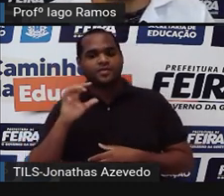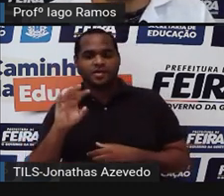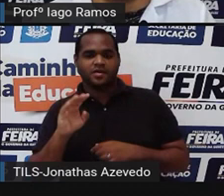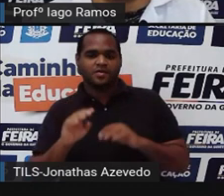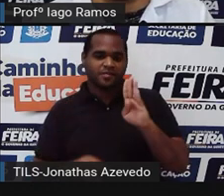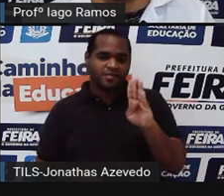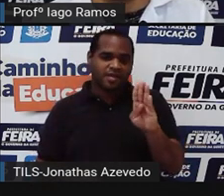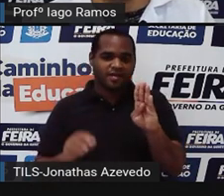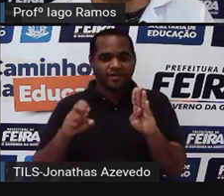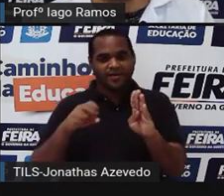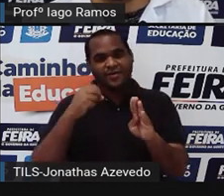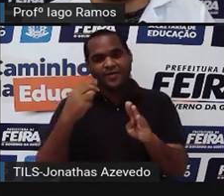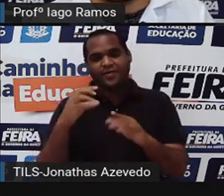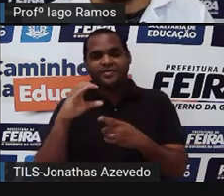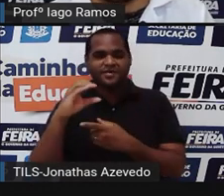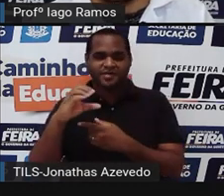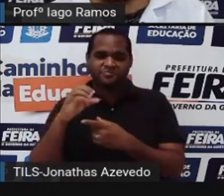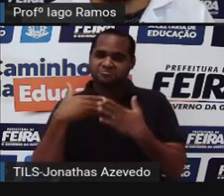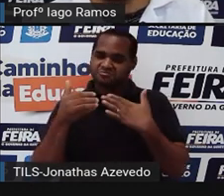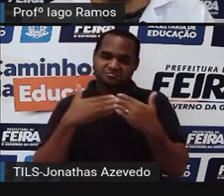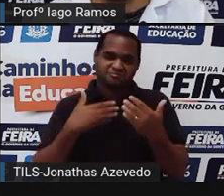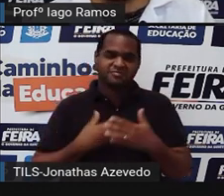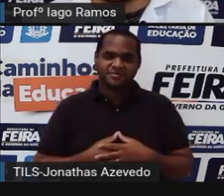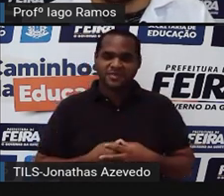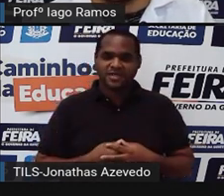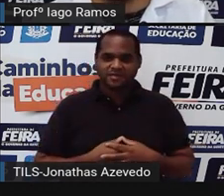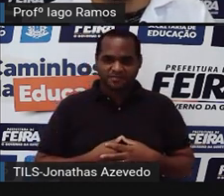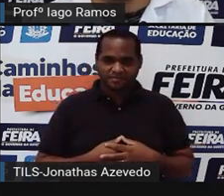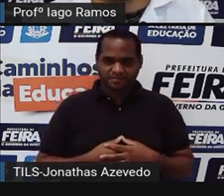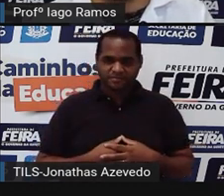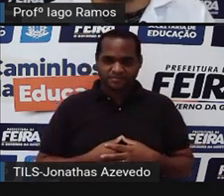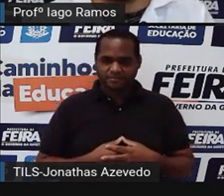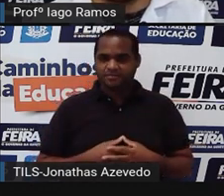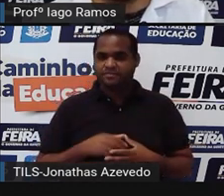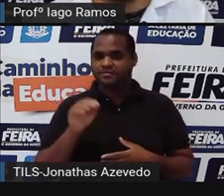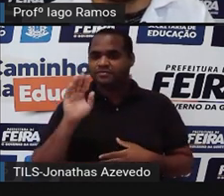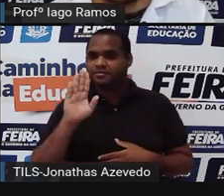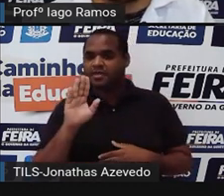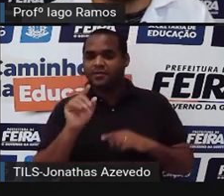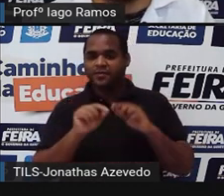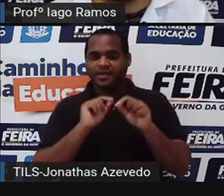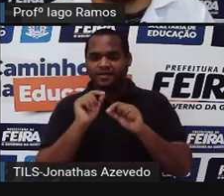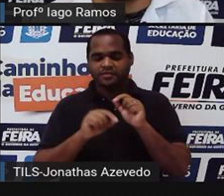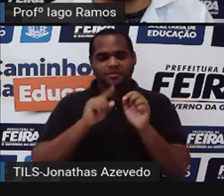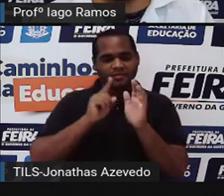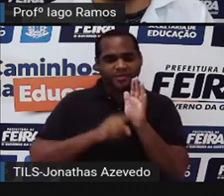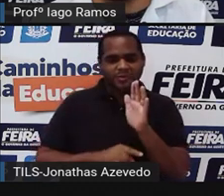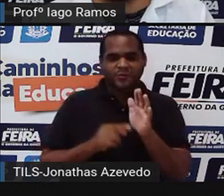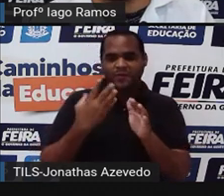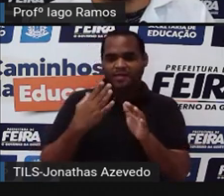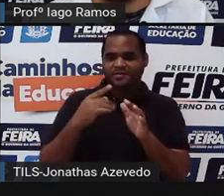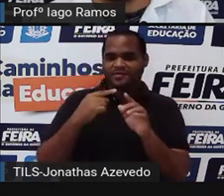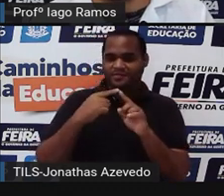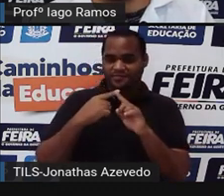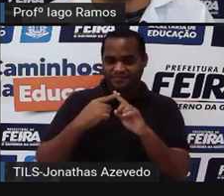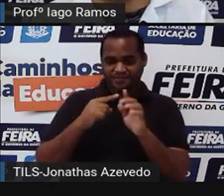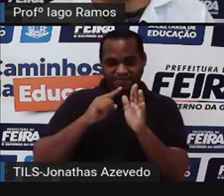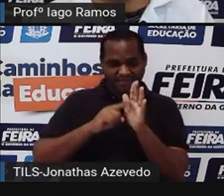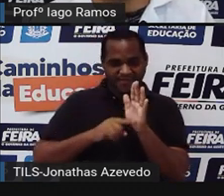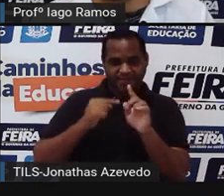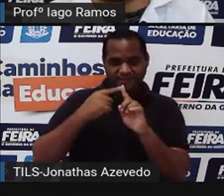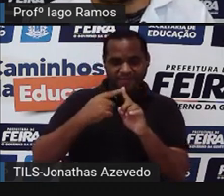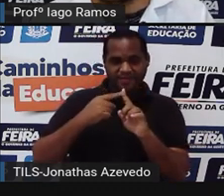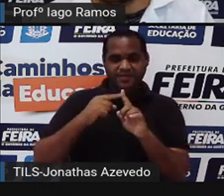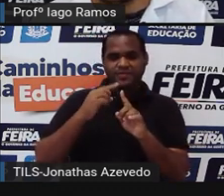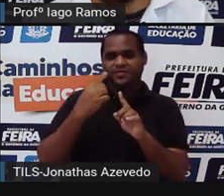B ou seria a letra C, tá? Então, por que que é a letra B? Porque menos 4 vezes 1 dá o